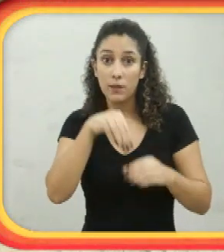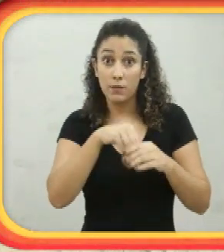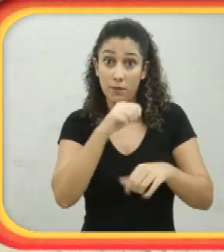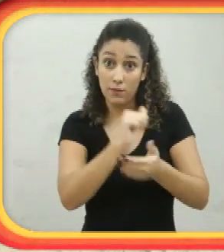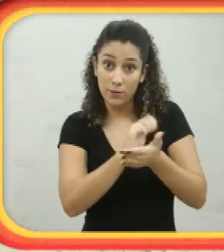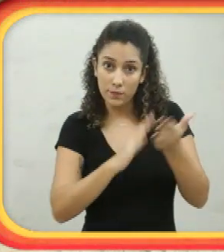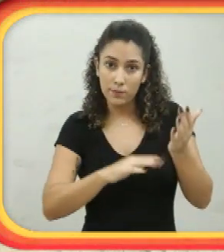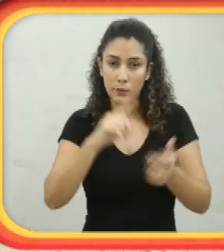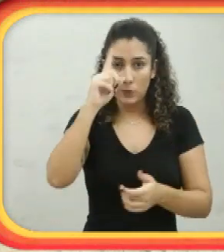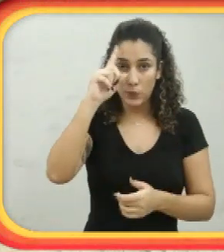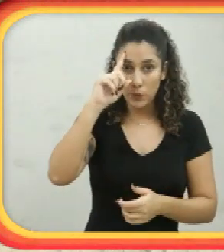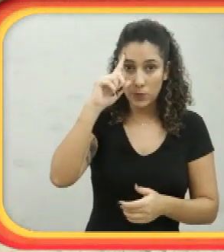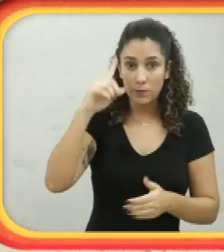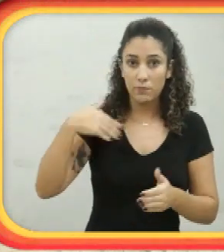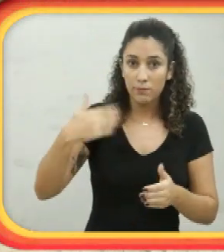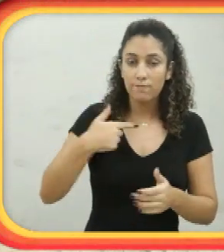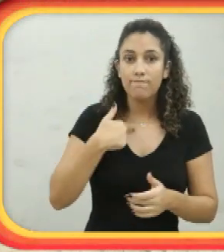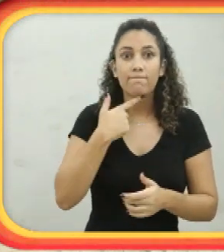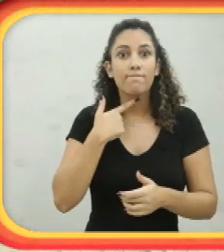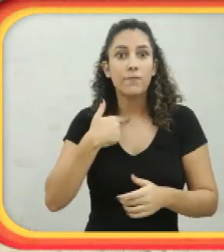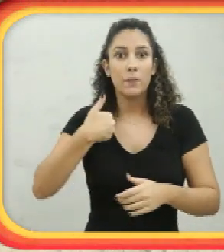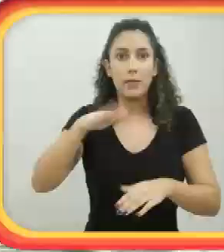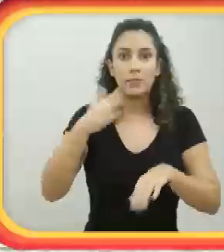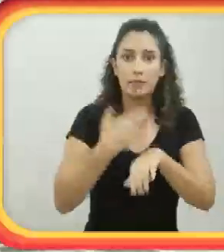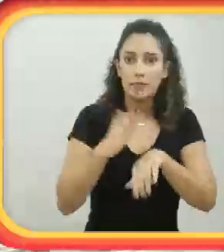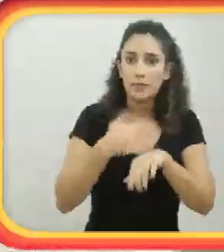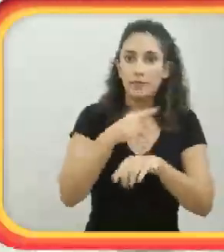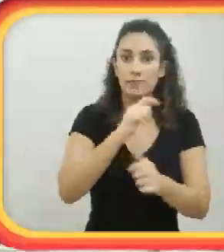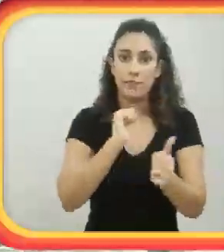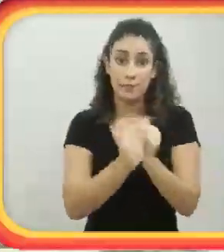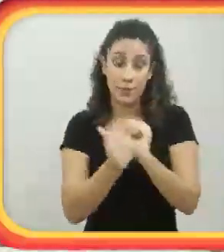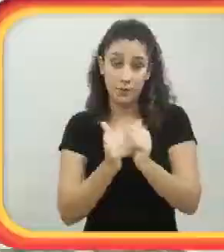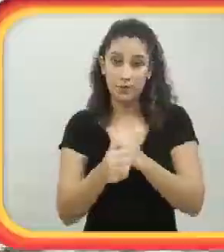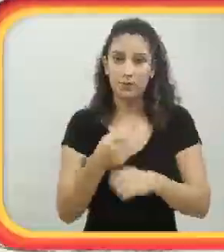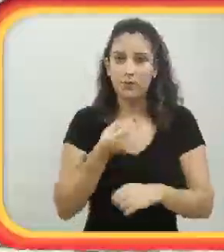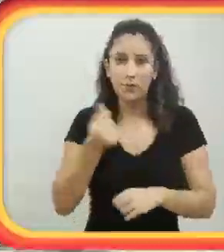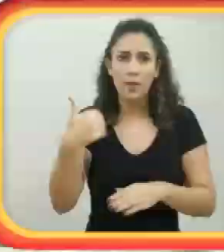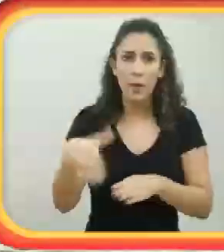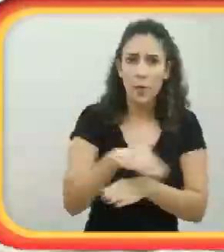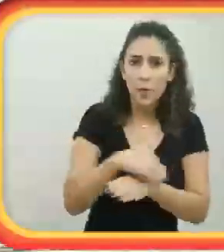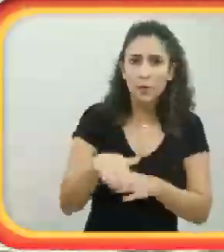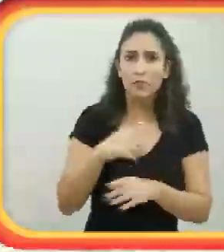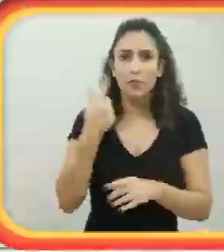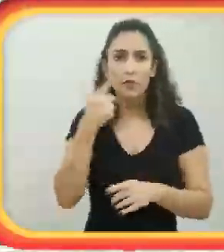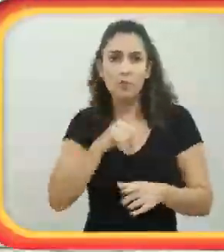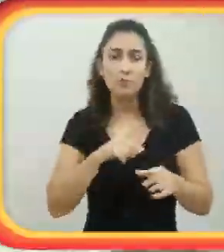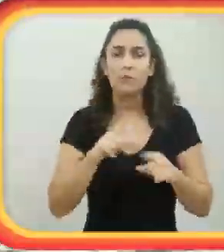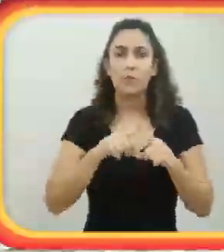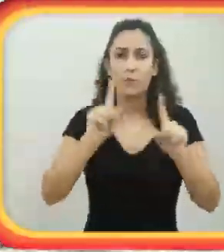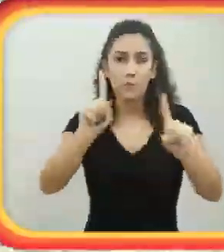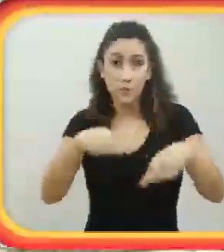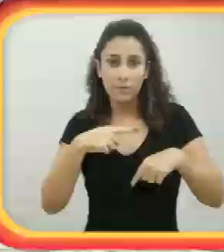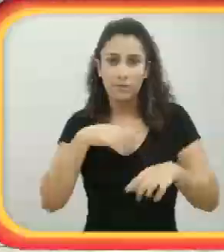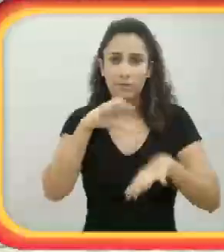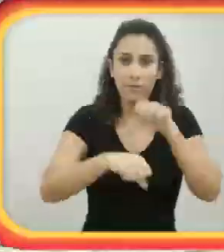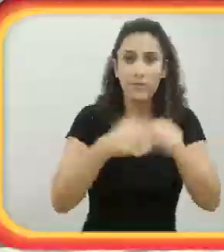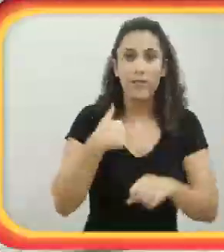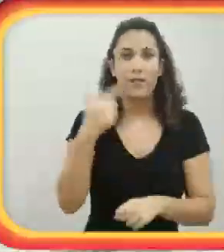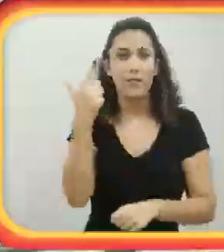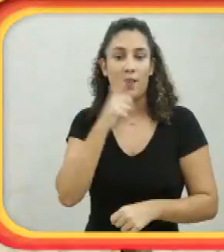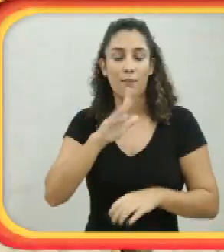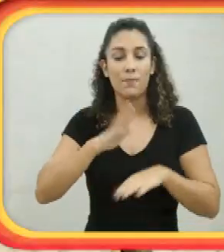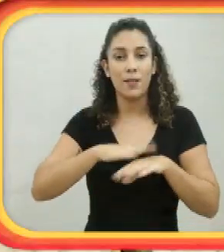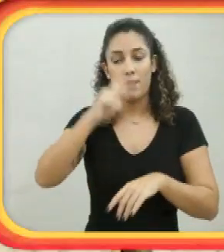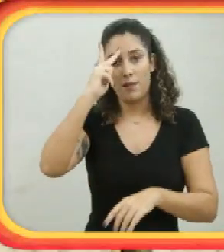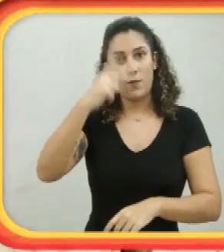para executar as atividades do dia a dia, muito mais vontade de estar praticando esporte, de estar saindo na rua para encarar os meus